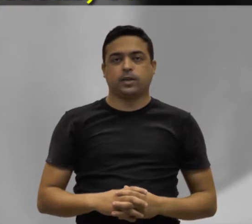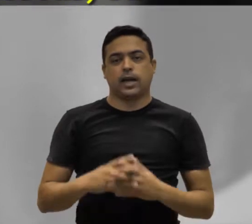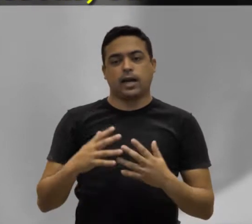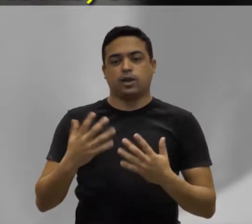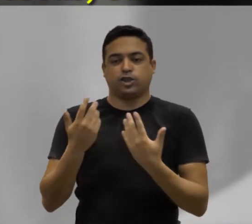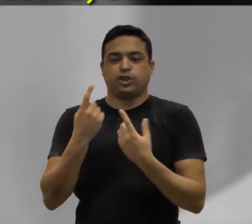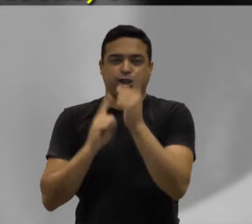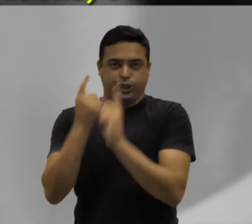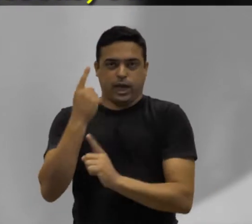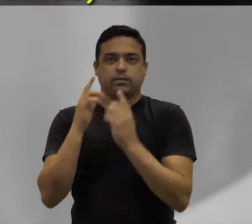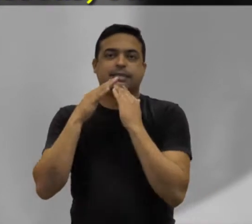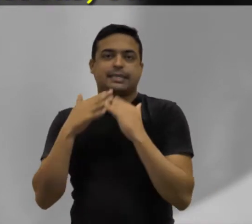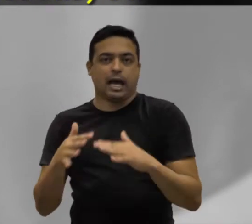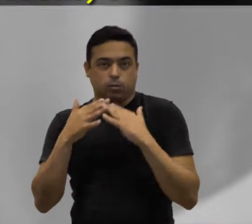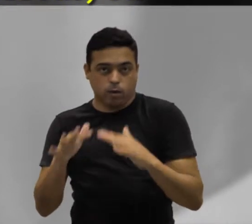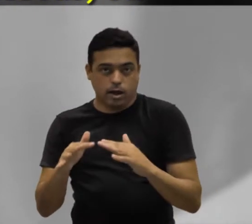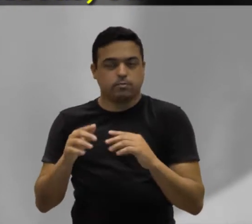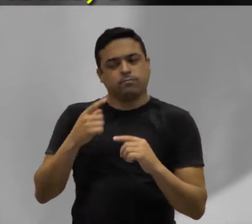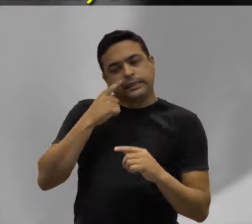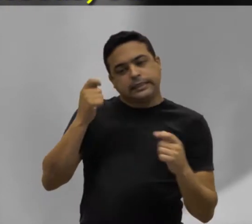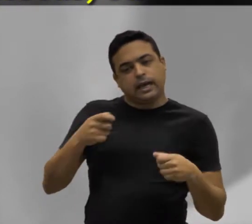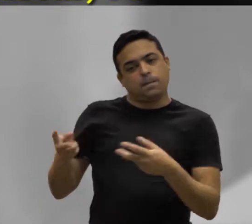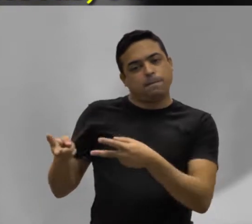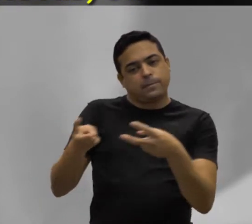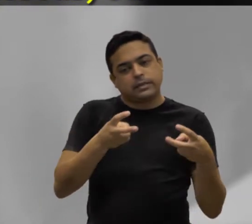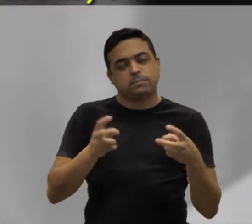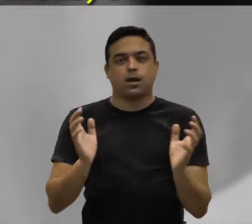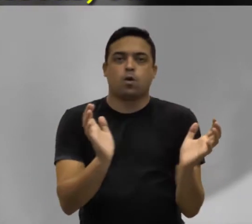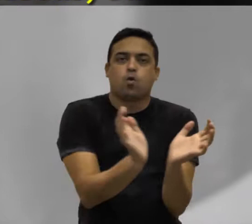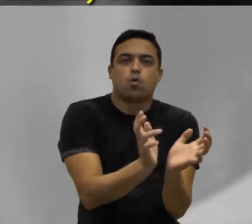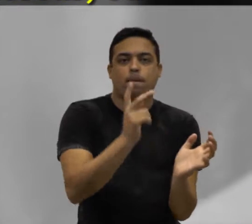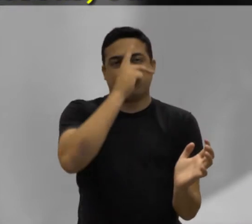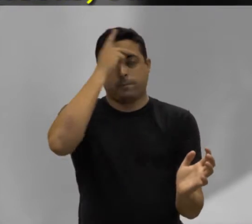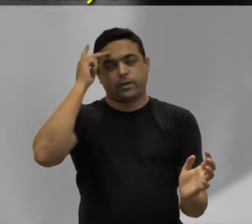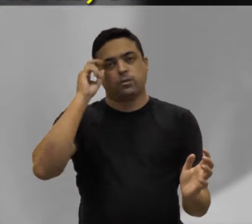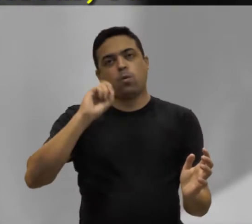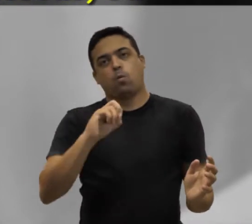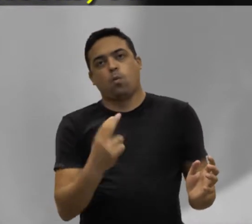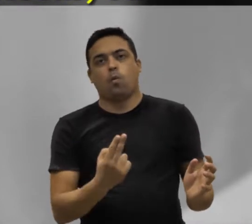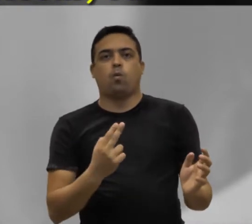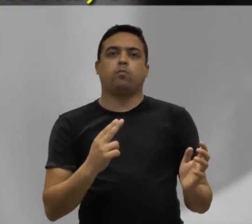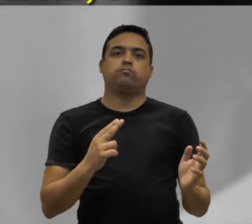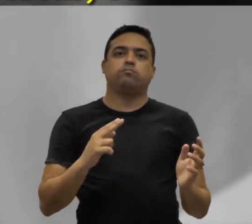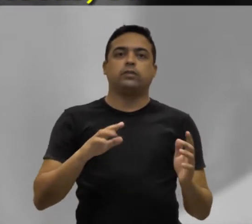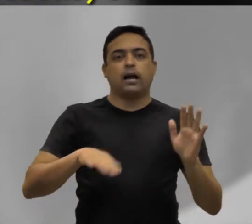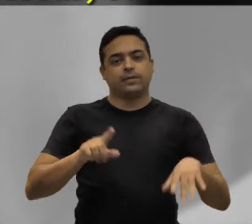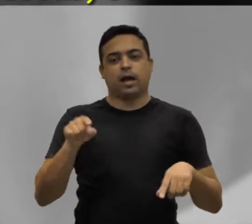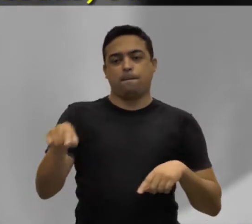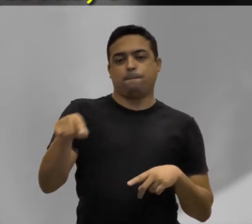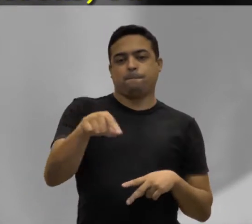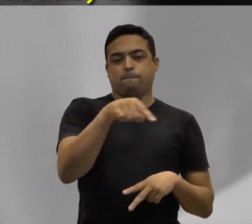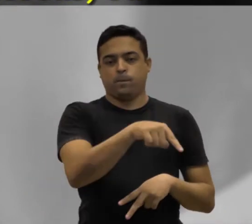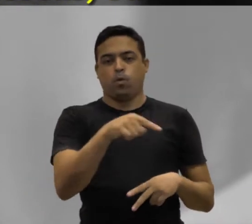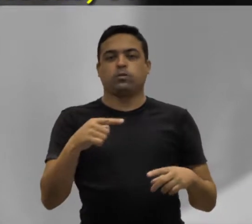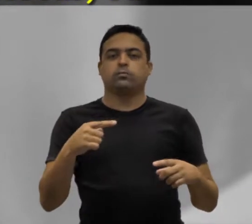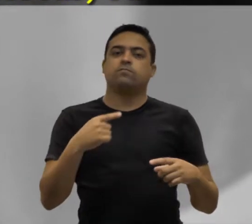Gestos naturais podem ser reconhecidos convencionalmente por um grupo de pessoas ou indicativos que, quando